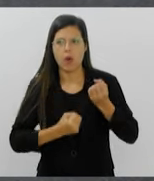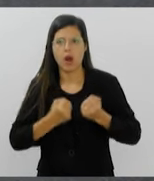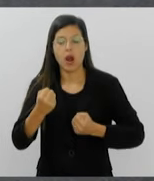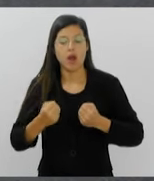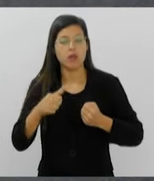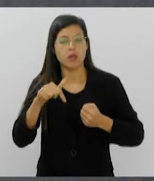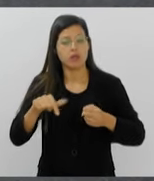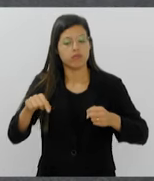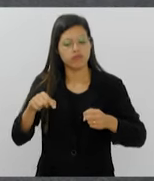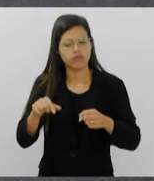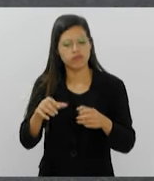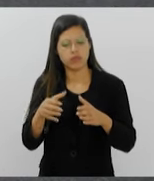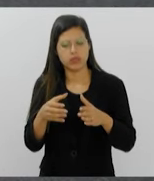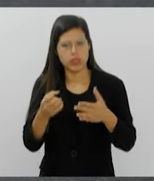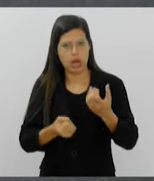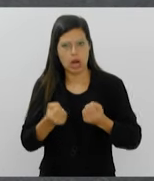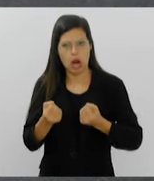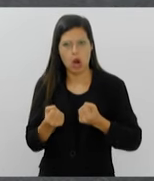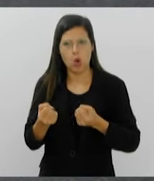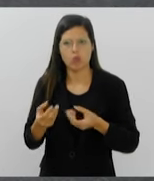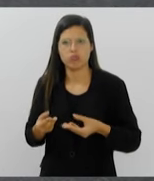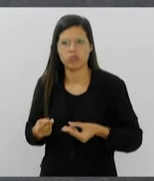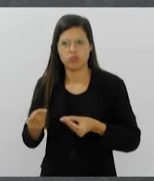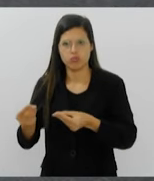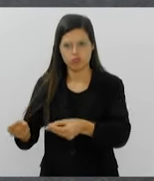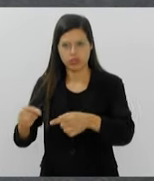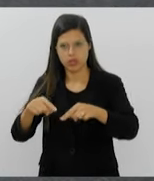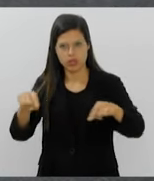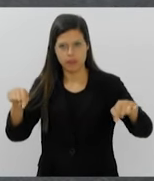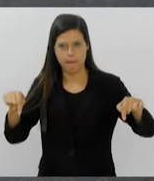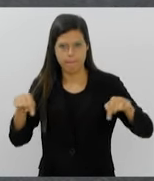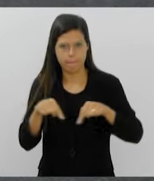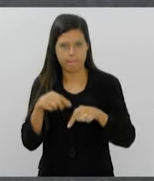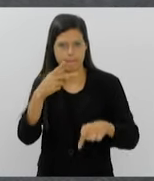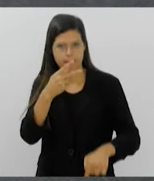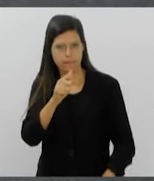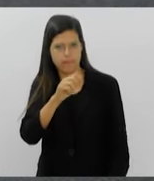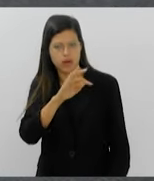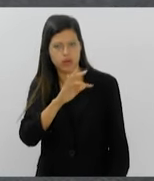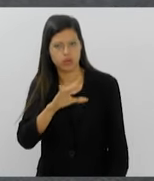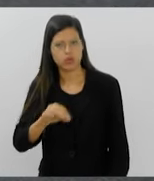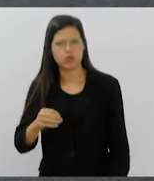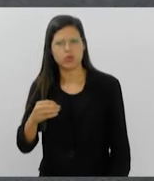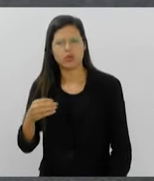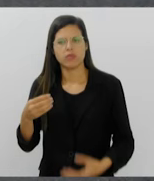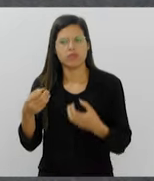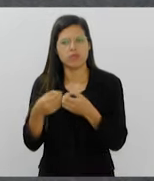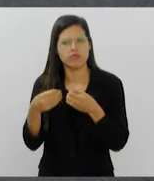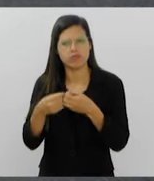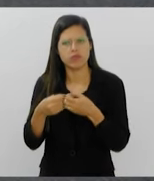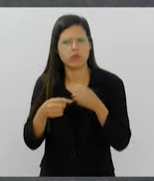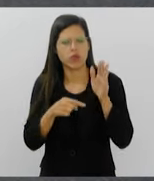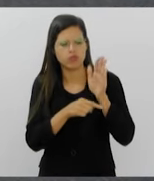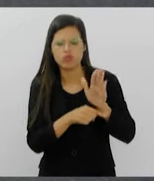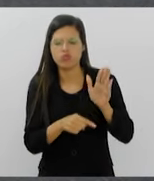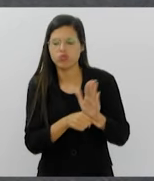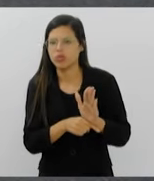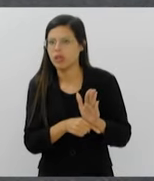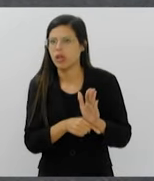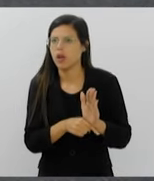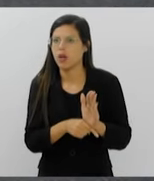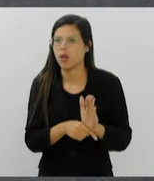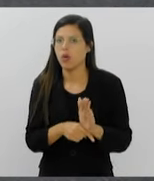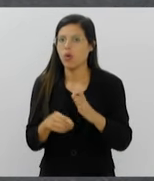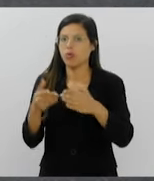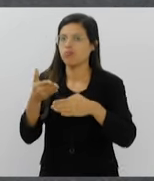administrado pela APL. E aí eu estava próximo e fui lá socorrê-lo. Quando cheguei lá, me deparei com tudo